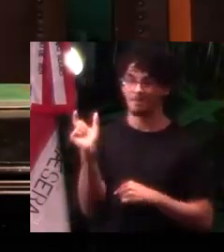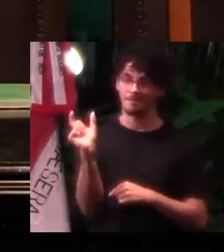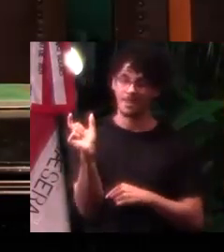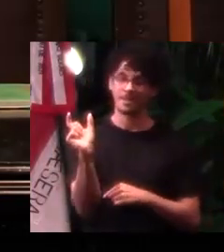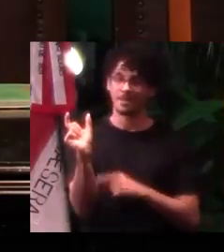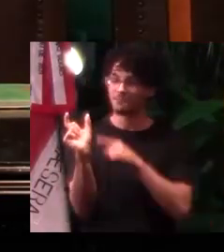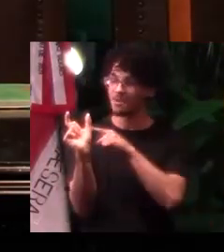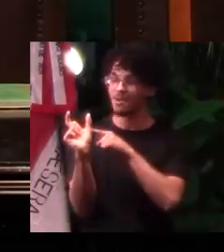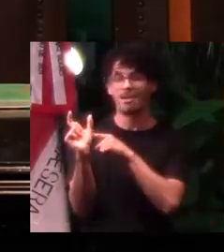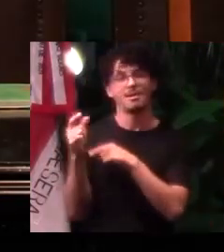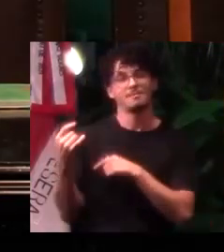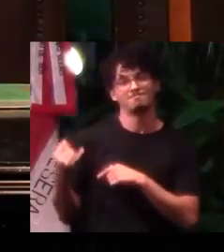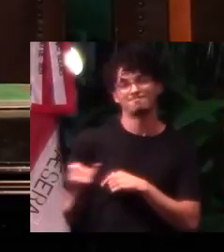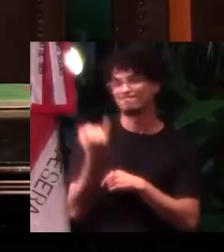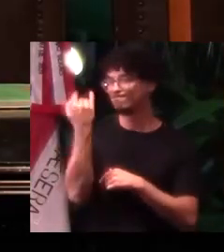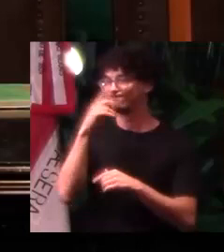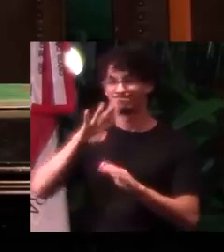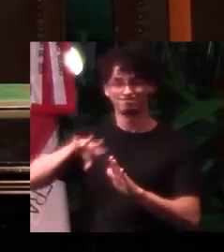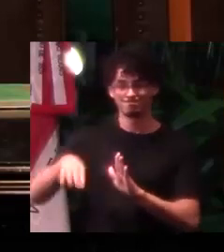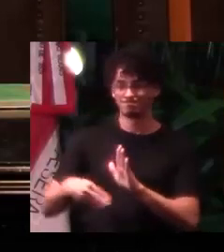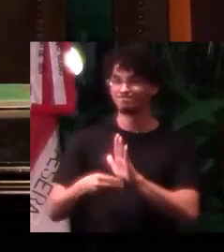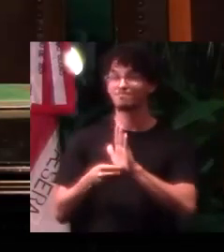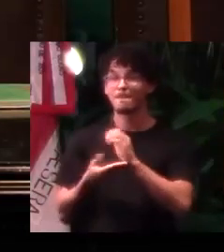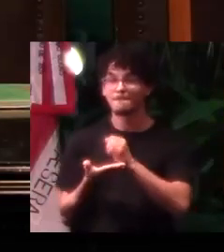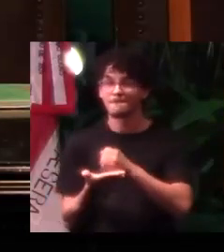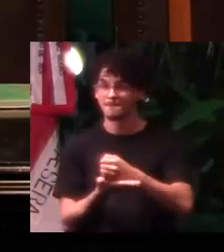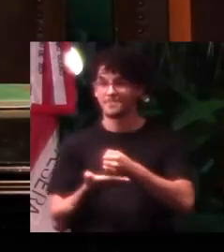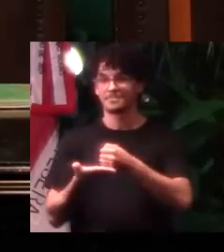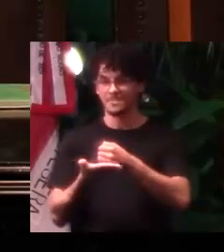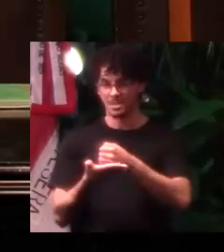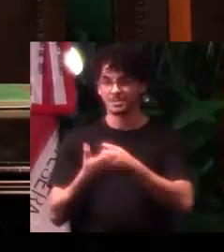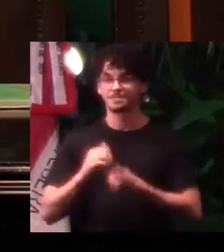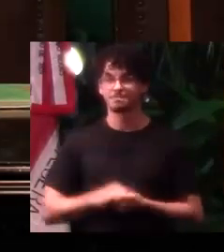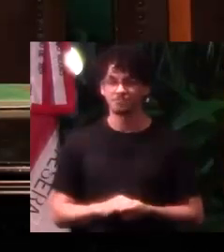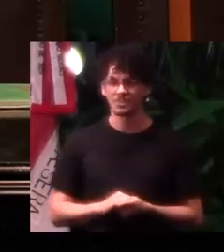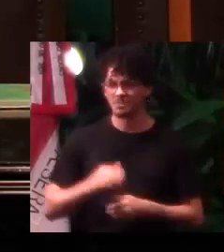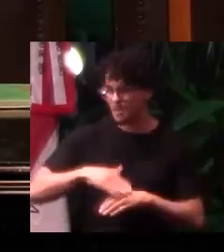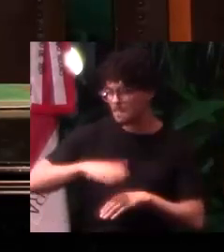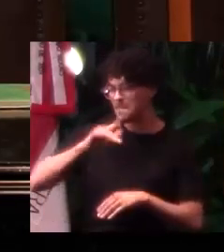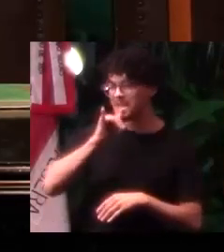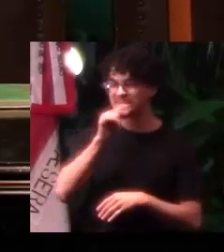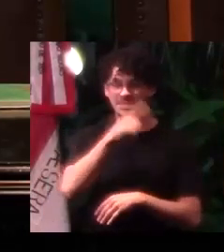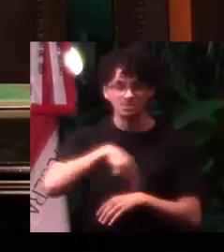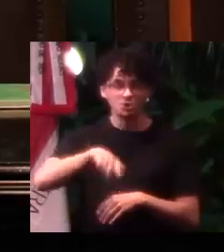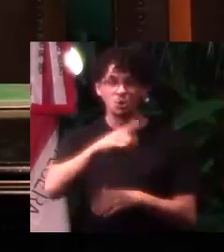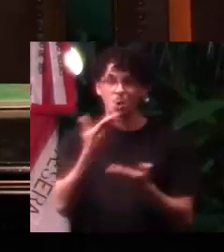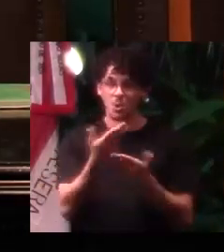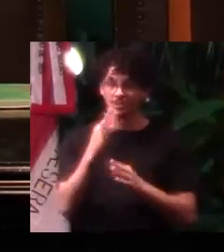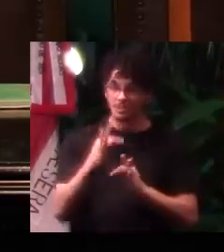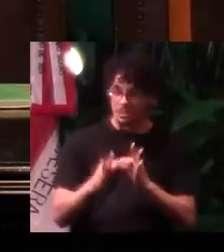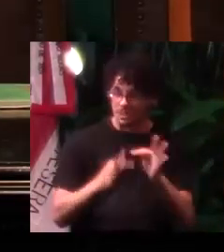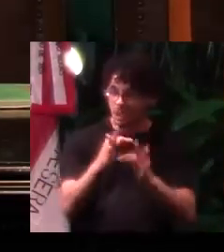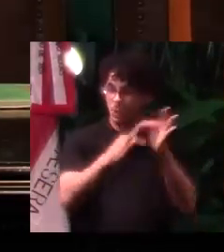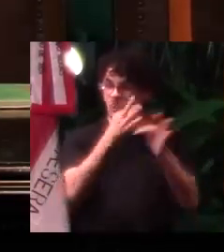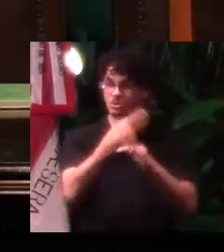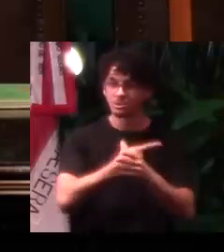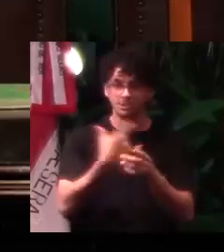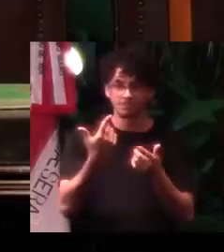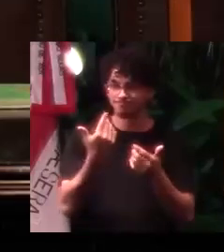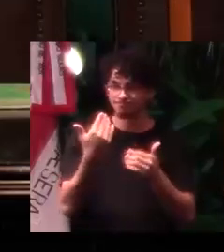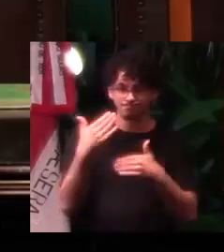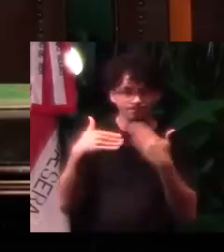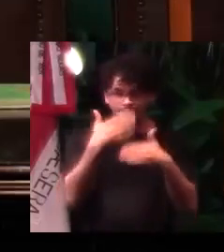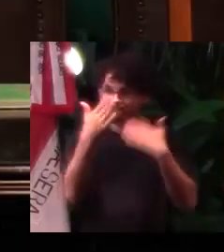ela é algo fundamental. E que, por mais que os robôs estejam se avançando e estejam adentrando